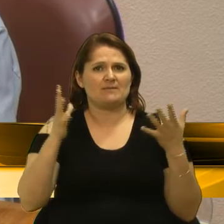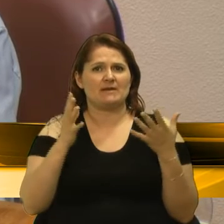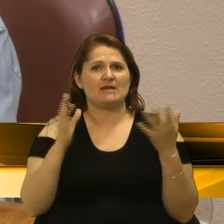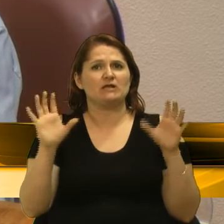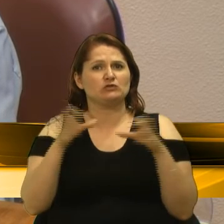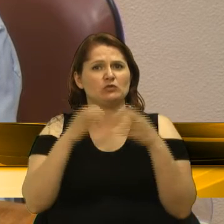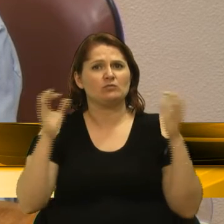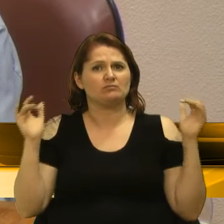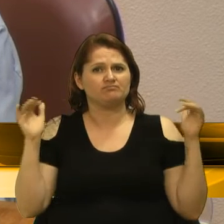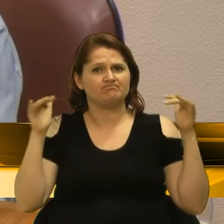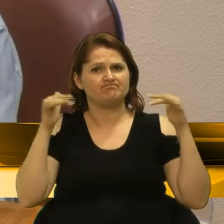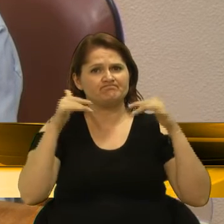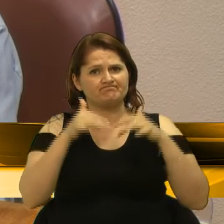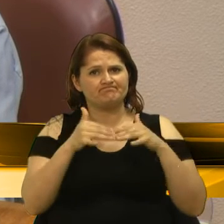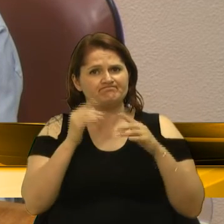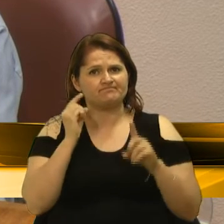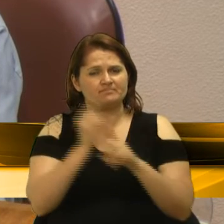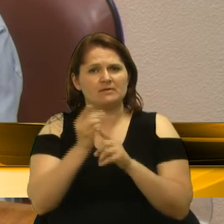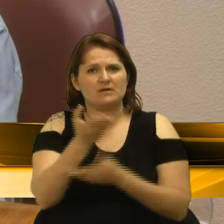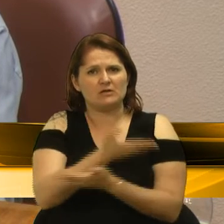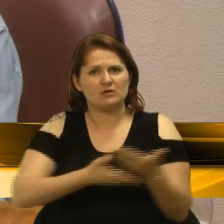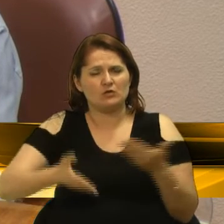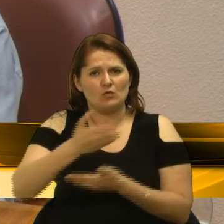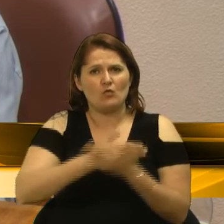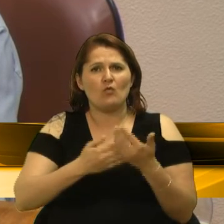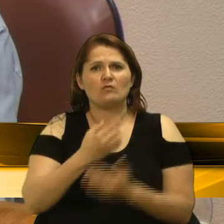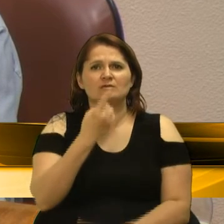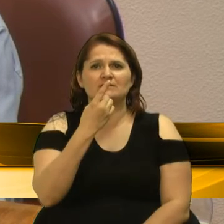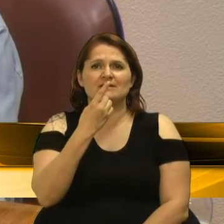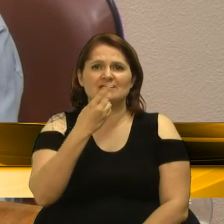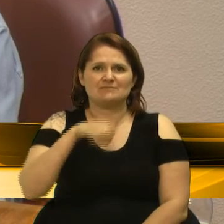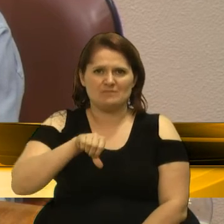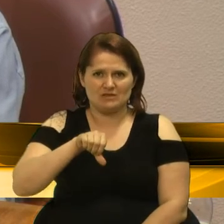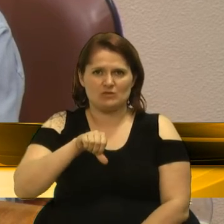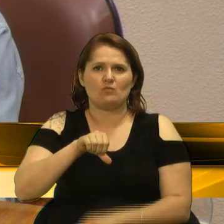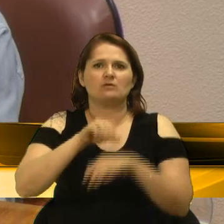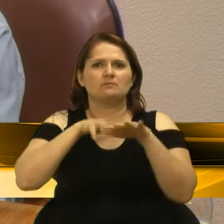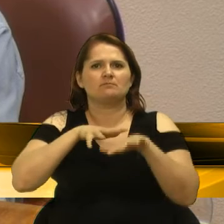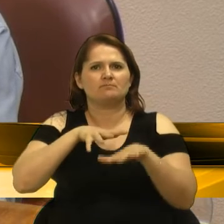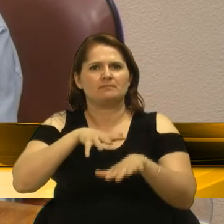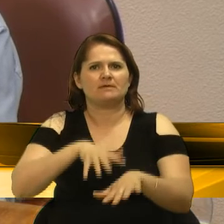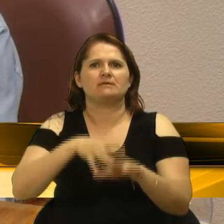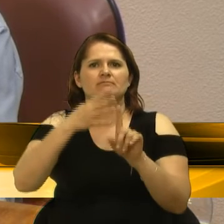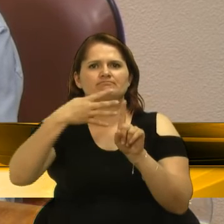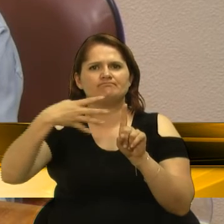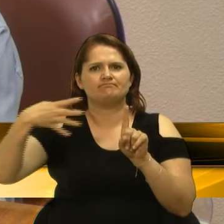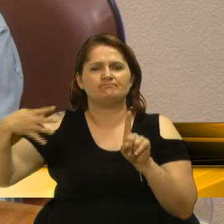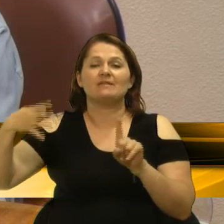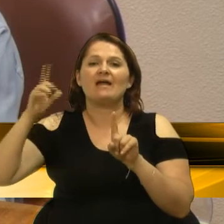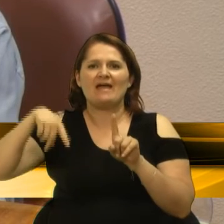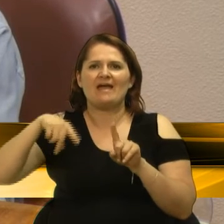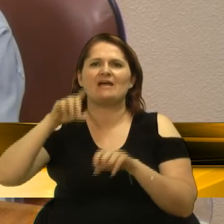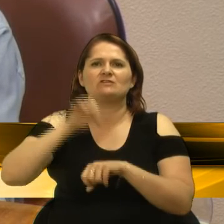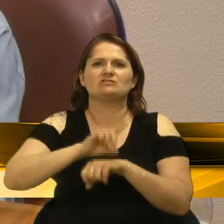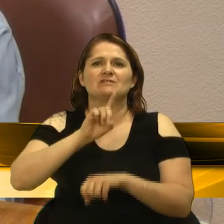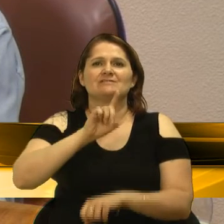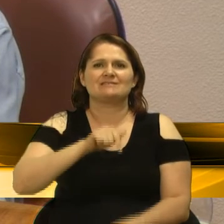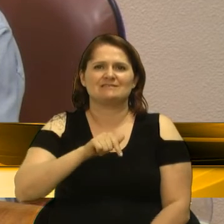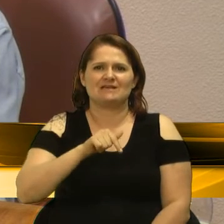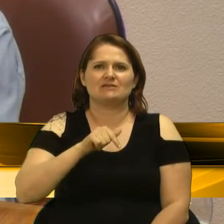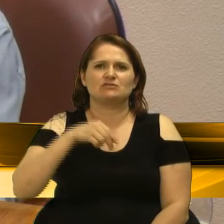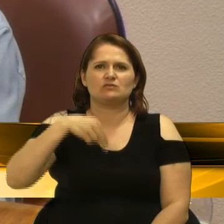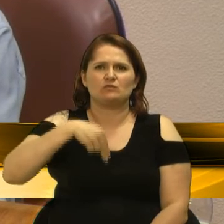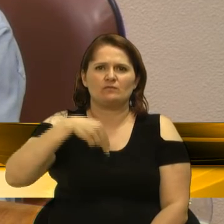em segurança dos participantes da 19ª Parada Livre de Caxias, a ser realizada em 17/11/2019. A pretensão